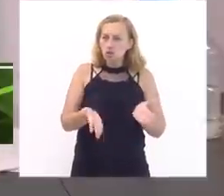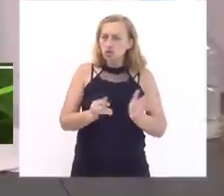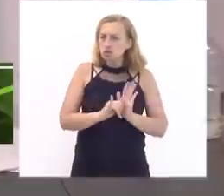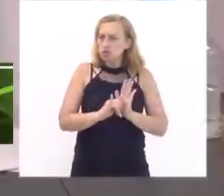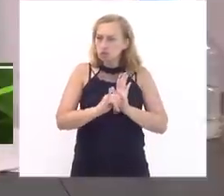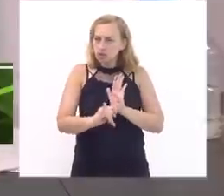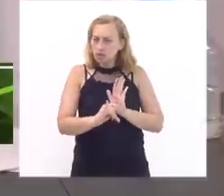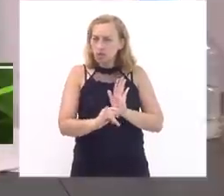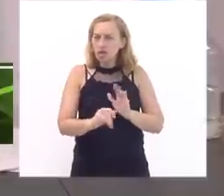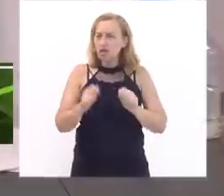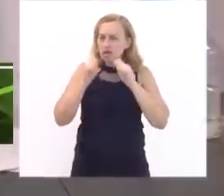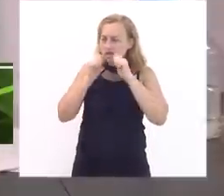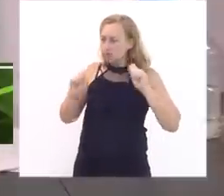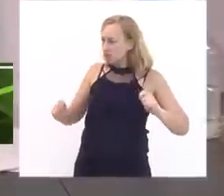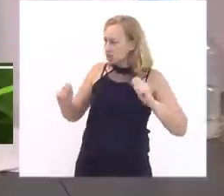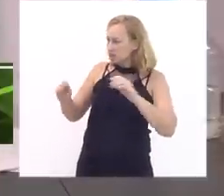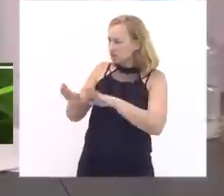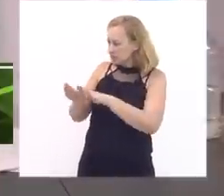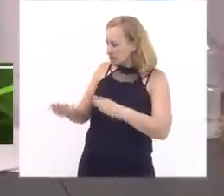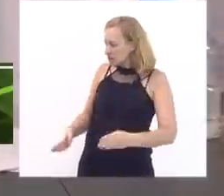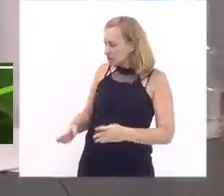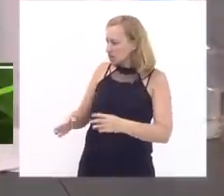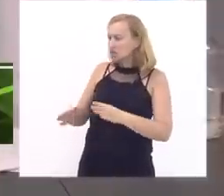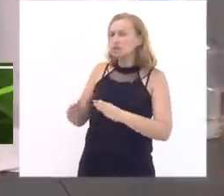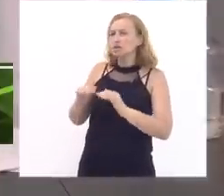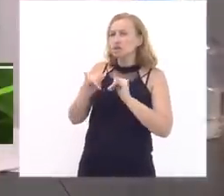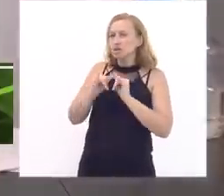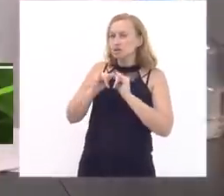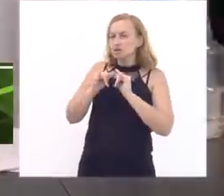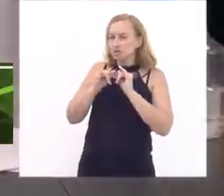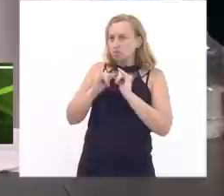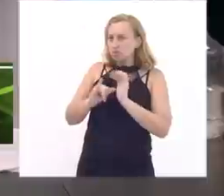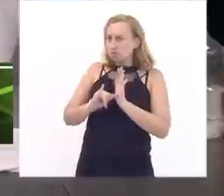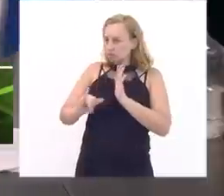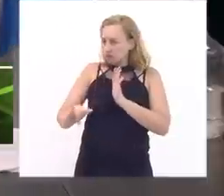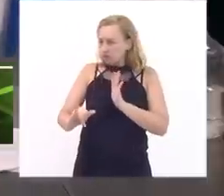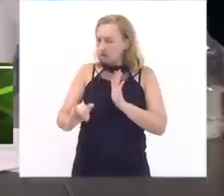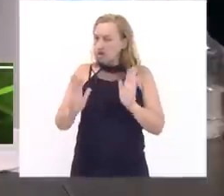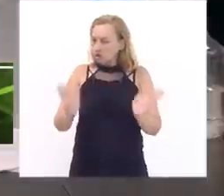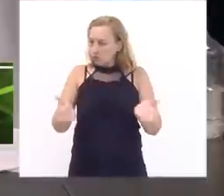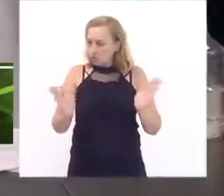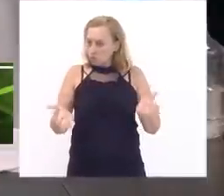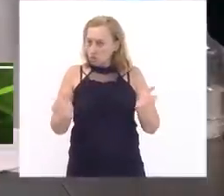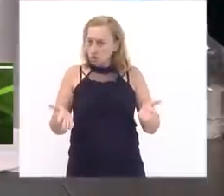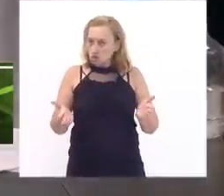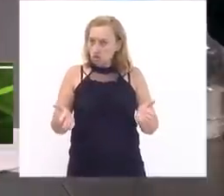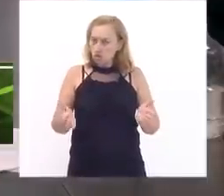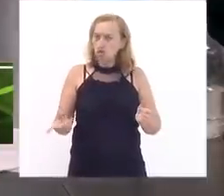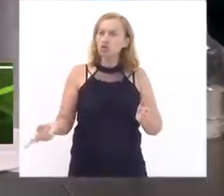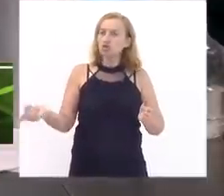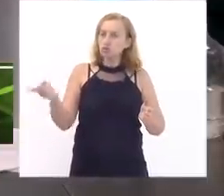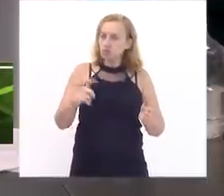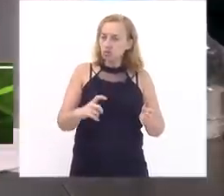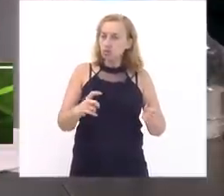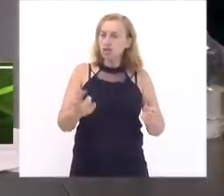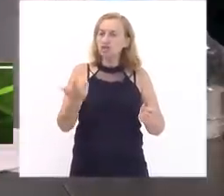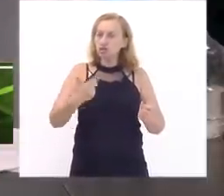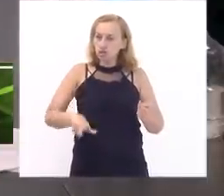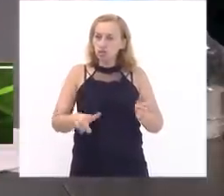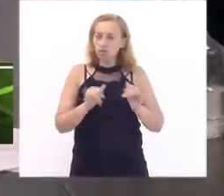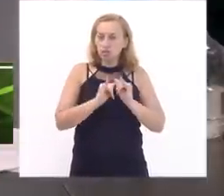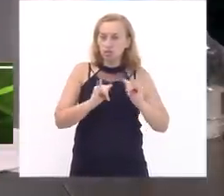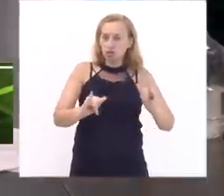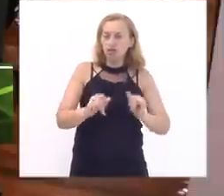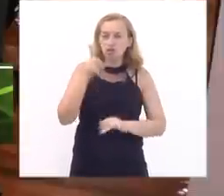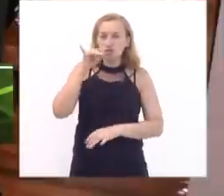Atenção, assessoria da mesa. Publicar as mensagens que chegaram agora no Diário Oficial Extra e republicar juntamente com a pauta do dia de